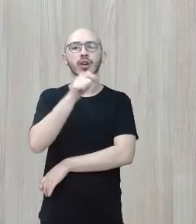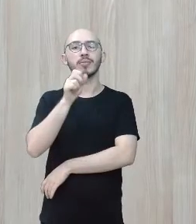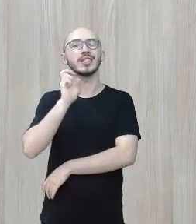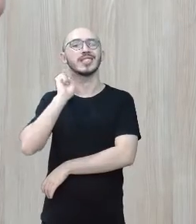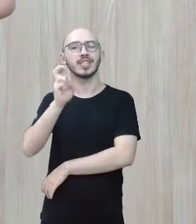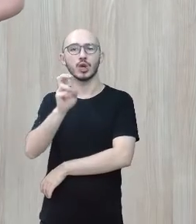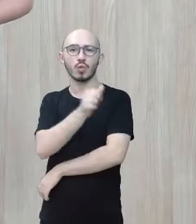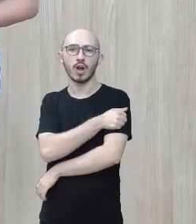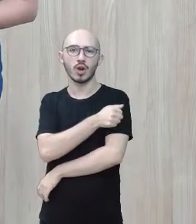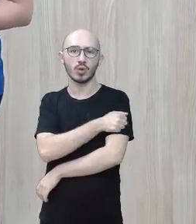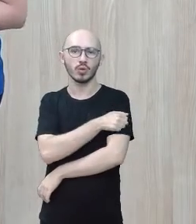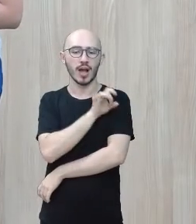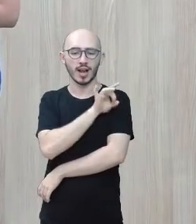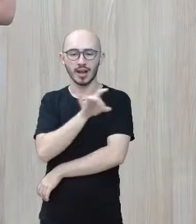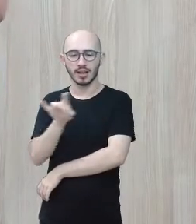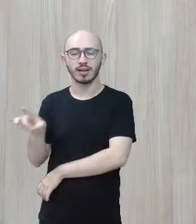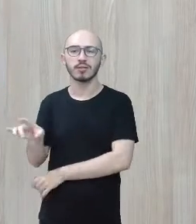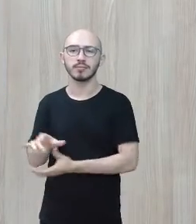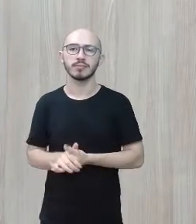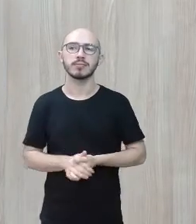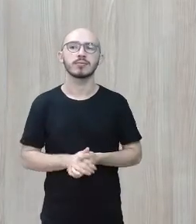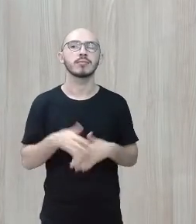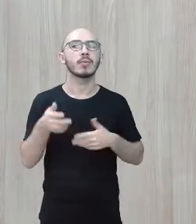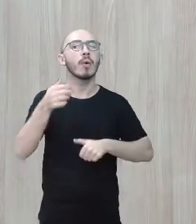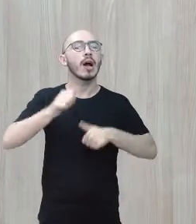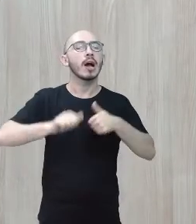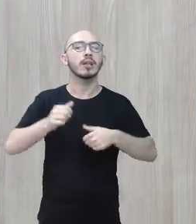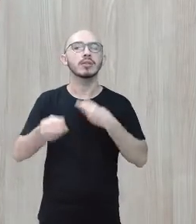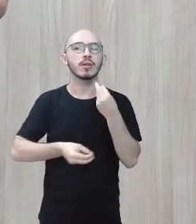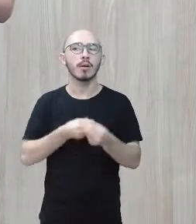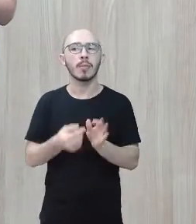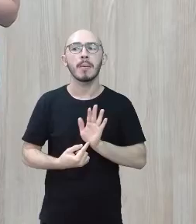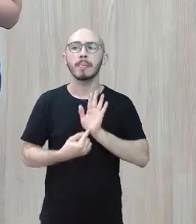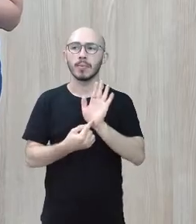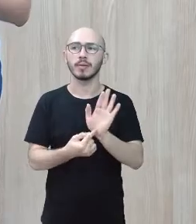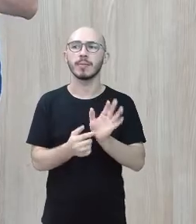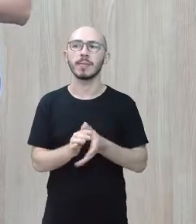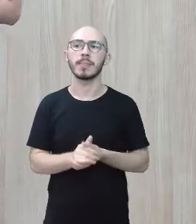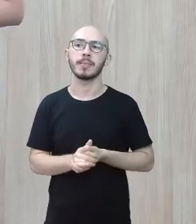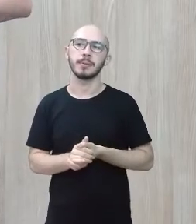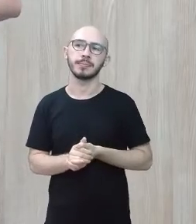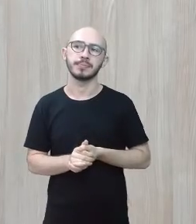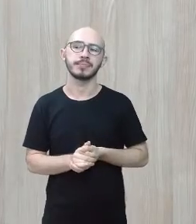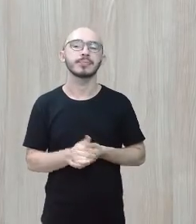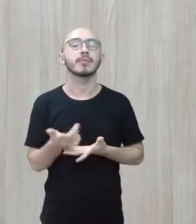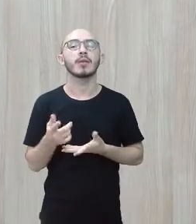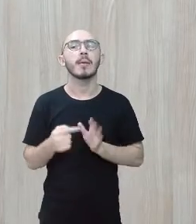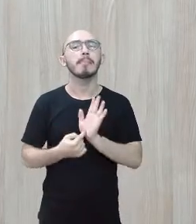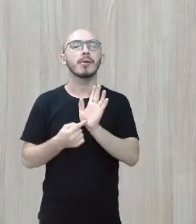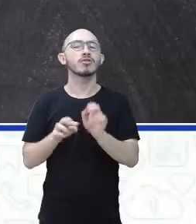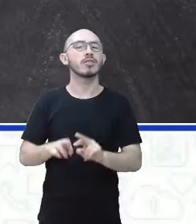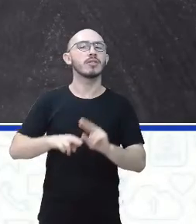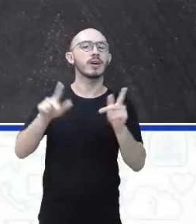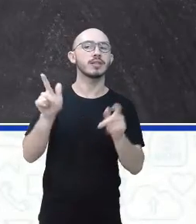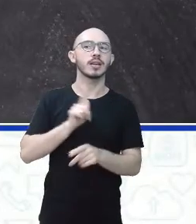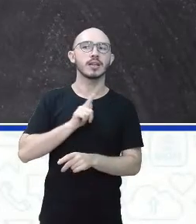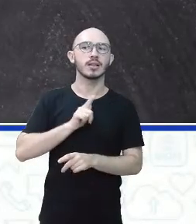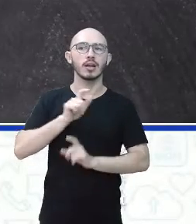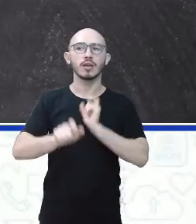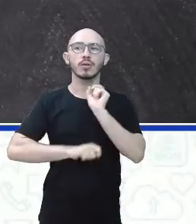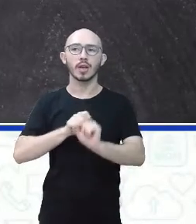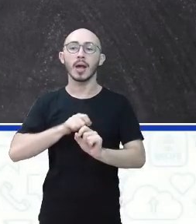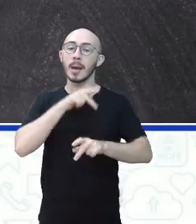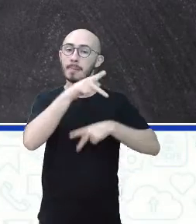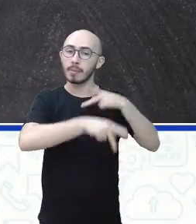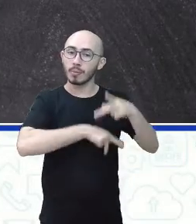uma dessas turmas, tá certo? Essa análise, ela vai mostrar para a gente, a diferença entre população